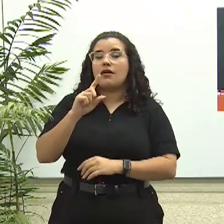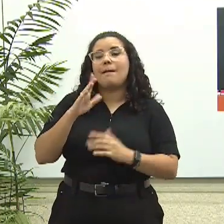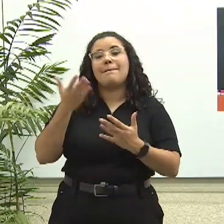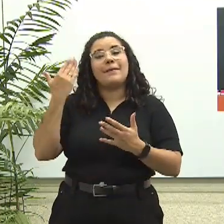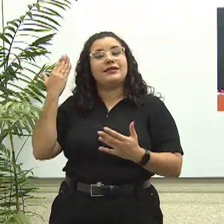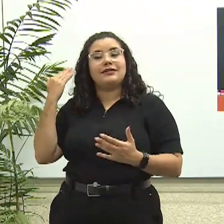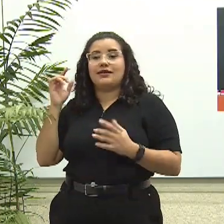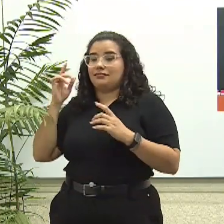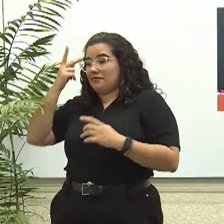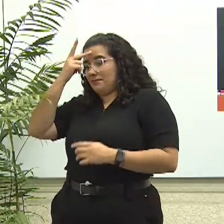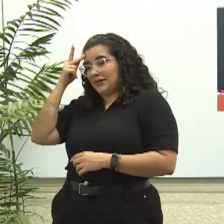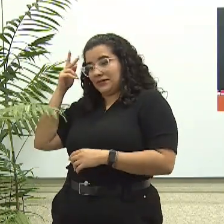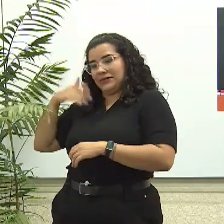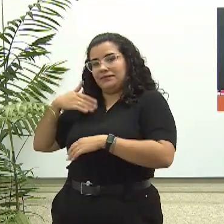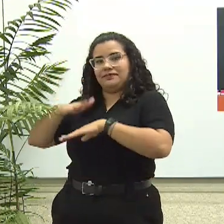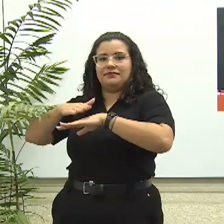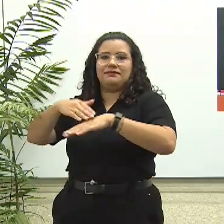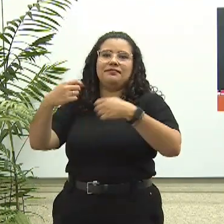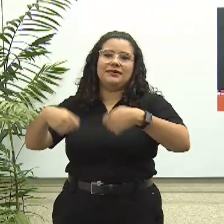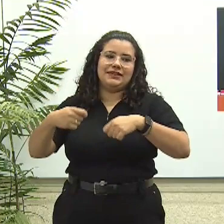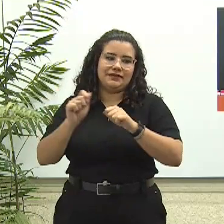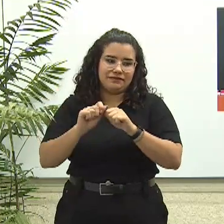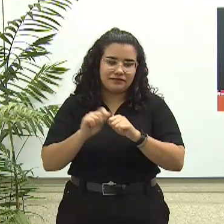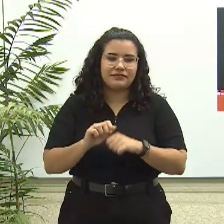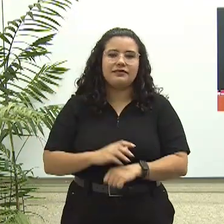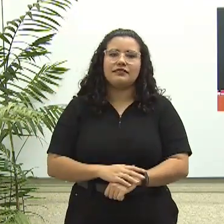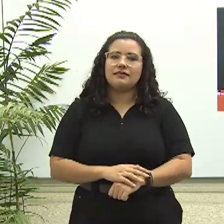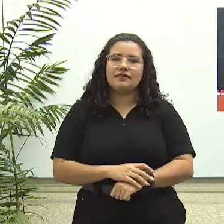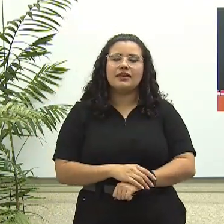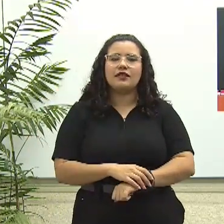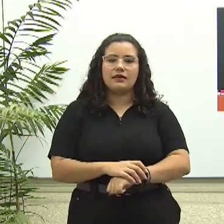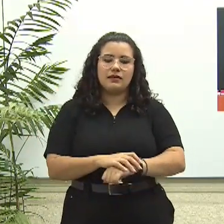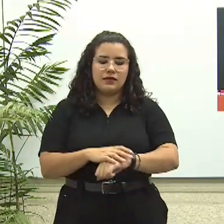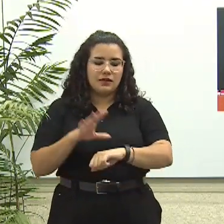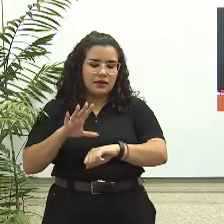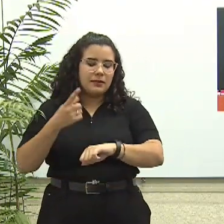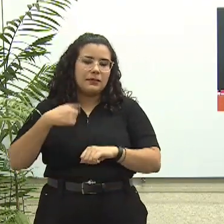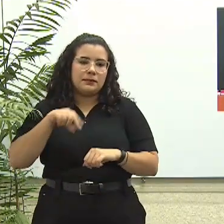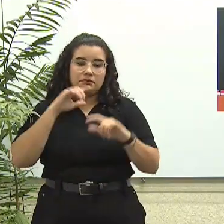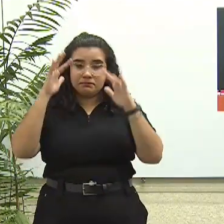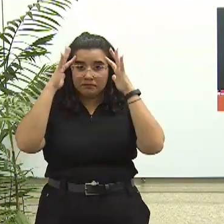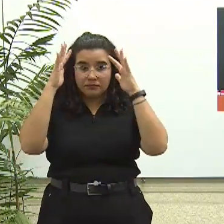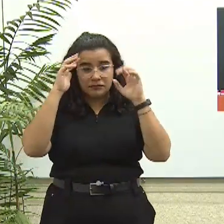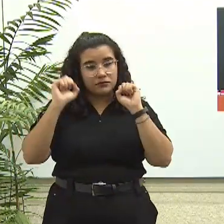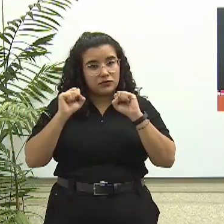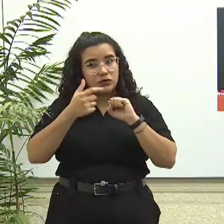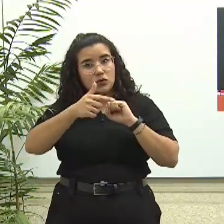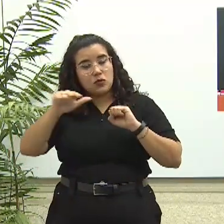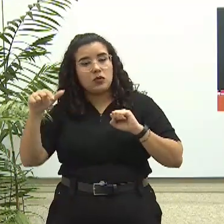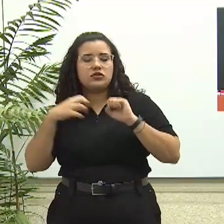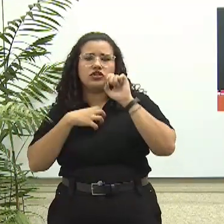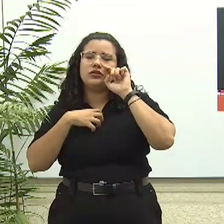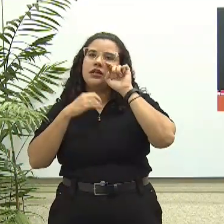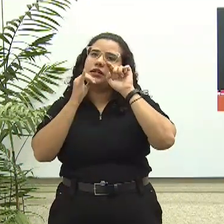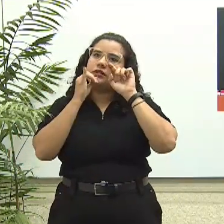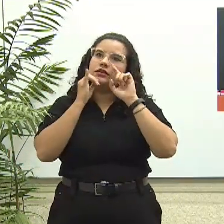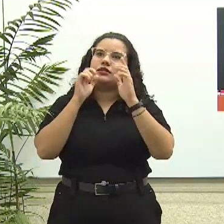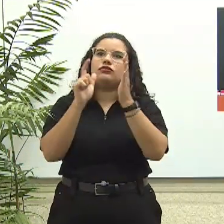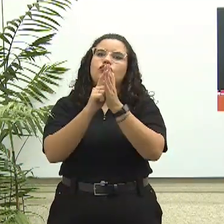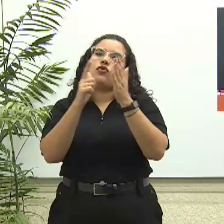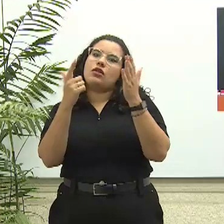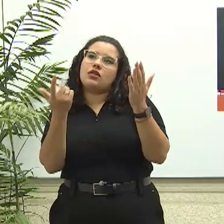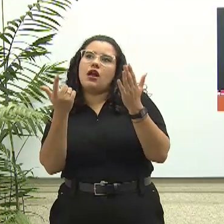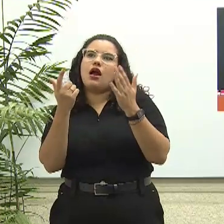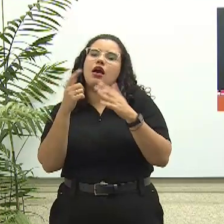humano fazia né Eh isso para pensar no processo produtivo mais direto mas a gente pode pensar eh em outras funções como jornalismo